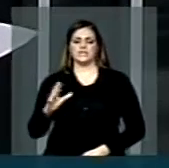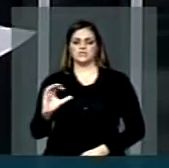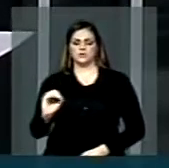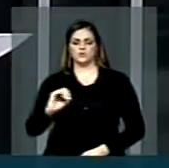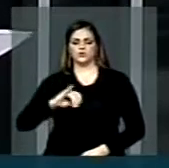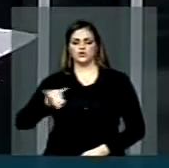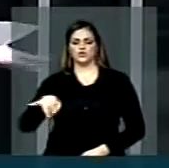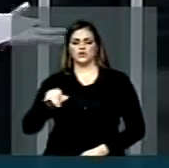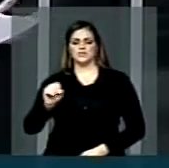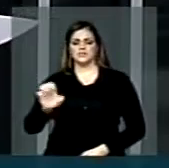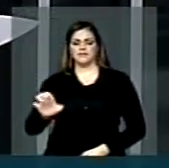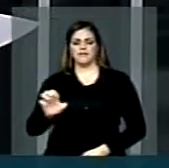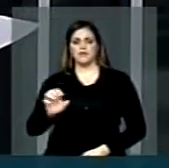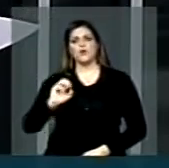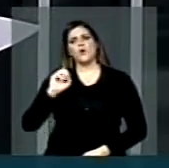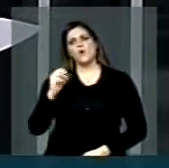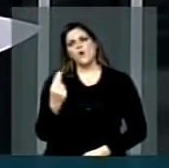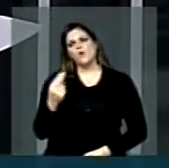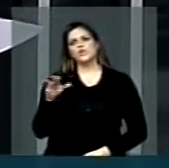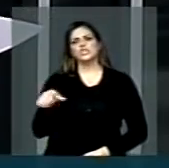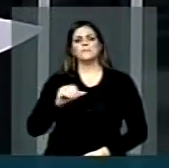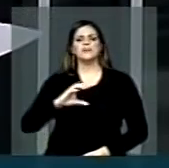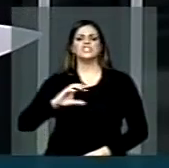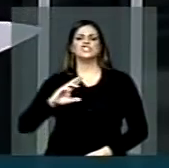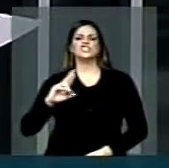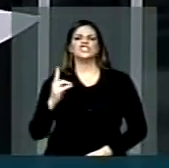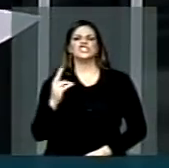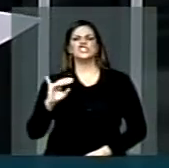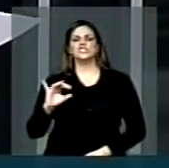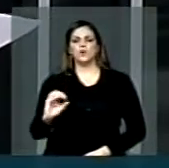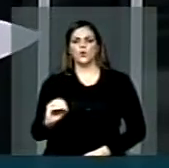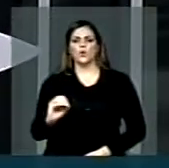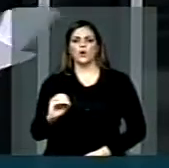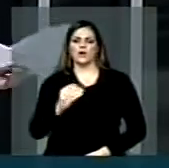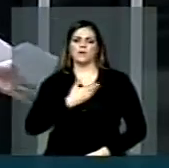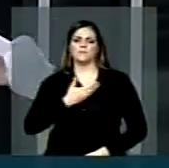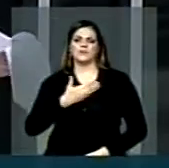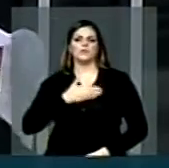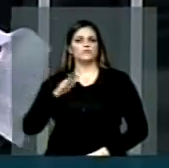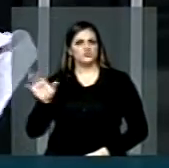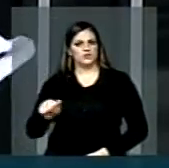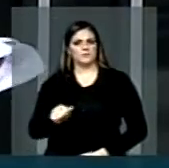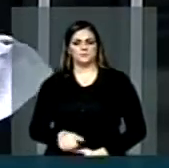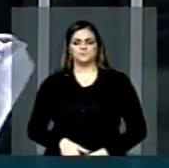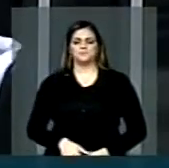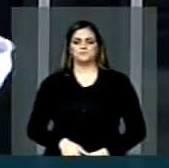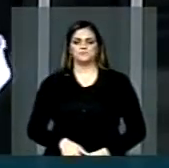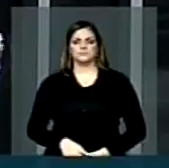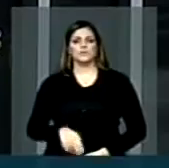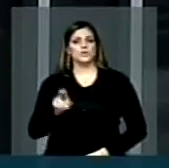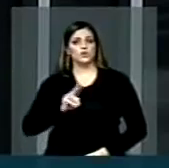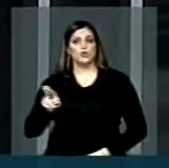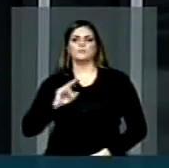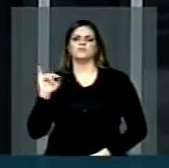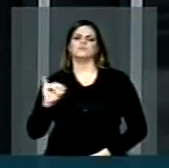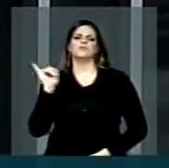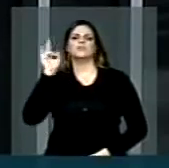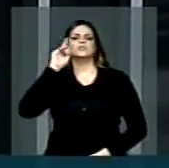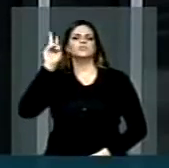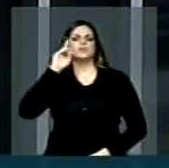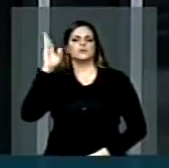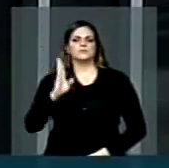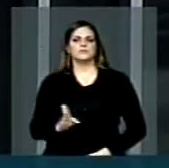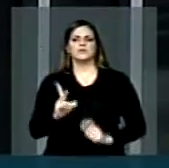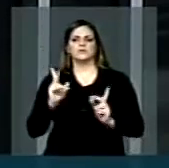o Dragão do Mar, ou Chico da Matilde, assim conhecido por seus companheiros de trabalho. Seu nome está na história como